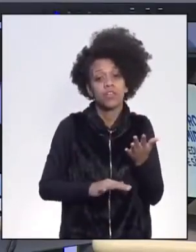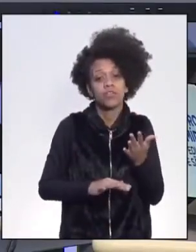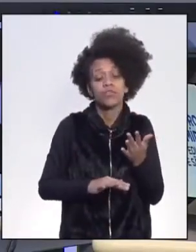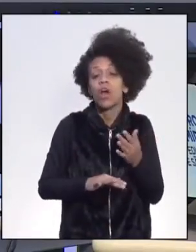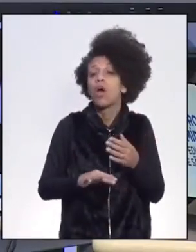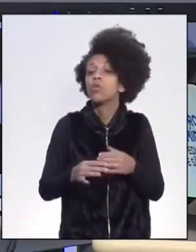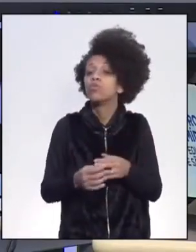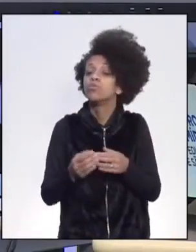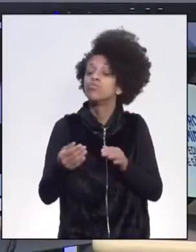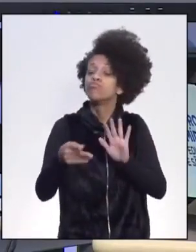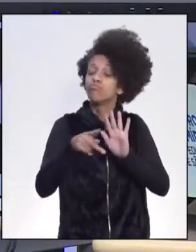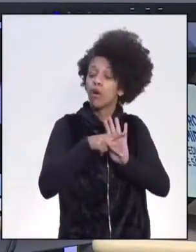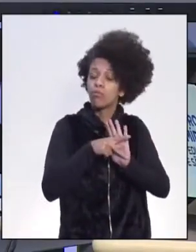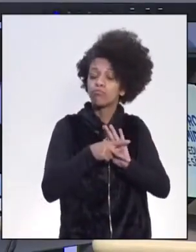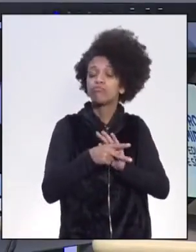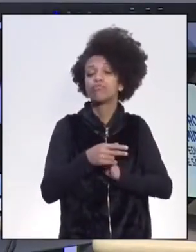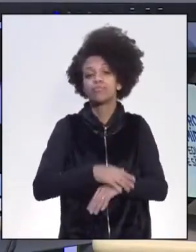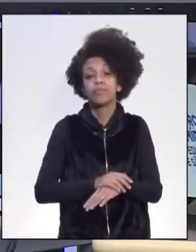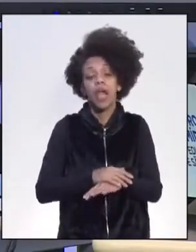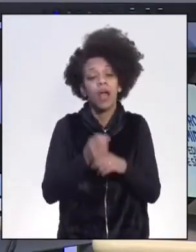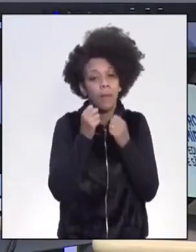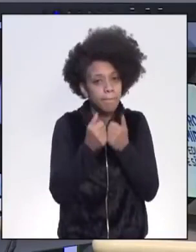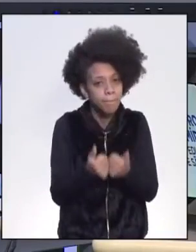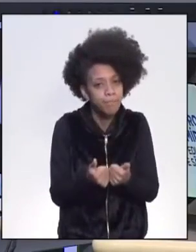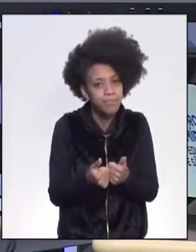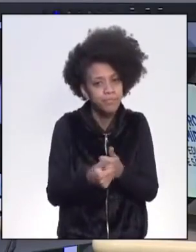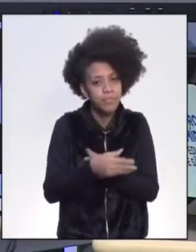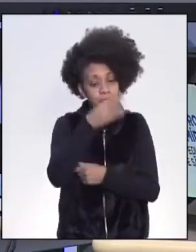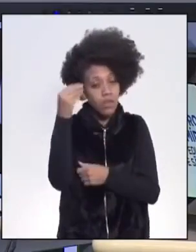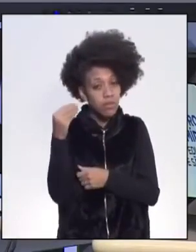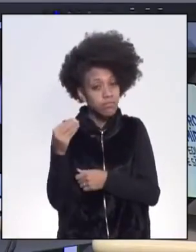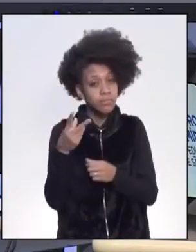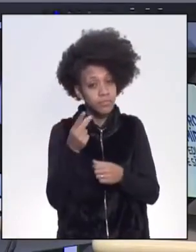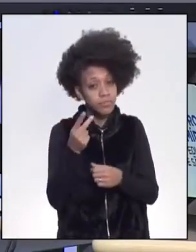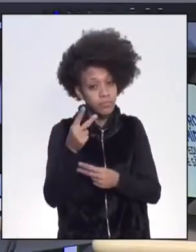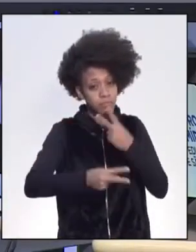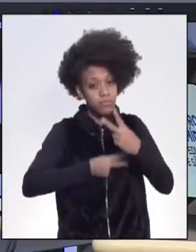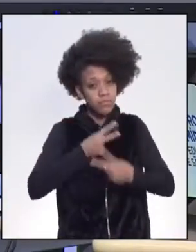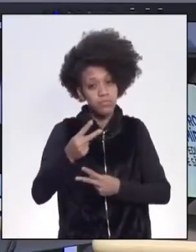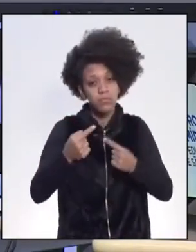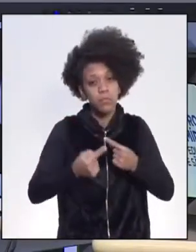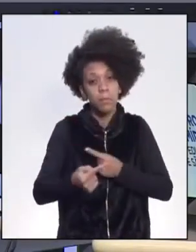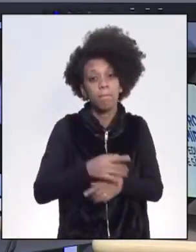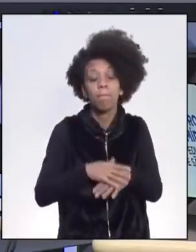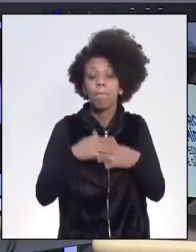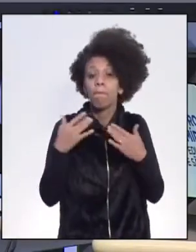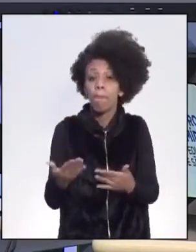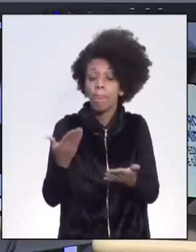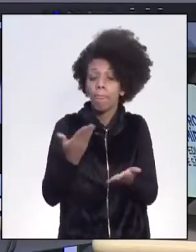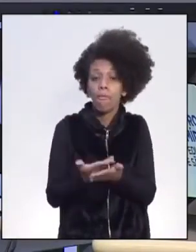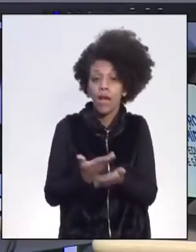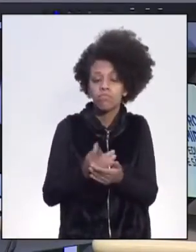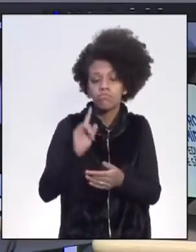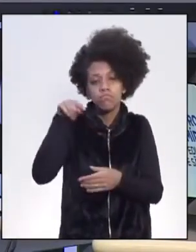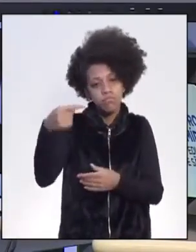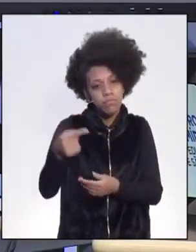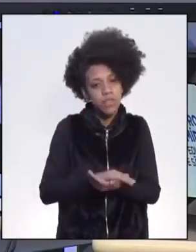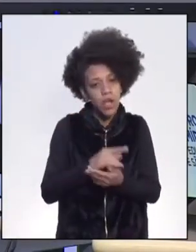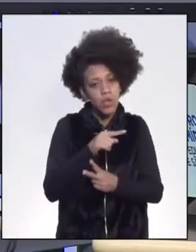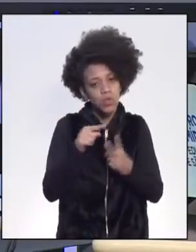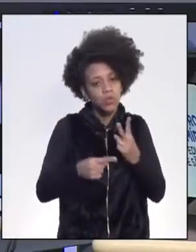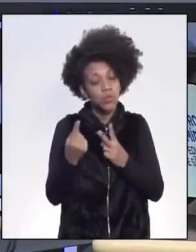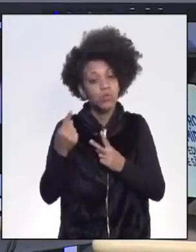caderno do aluno. Tudo bem? Não se esqueçam que a gente está na última semana do segundo bimestre. Então, esta aula e a próxima aula são as